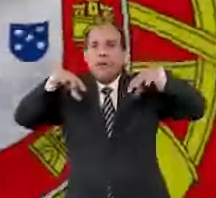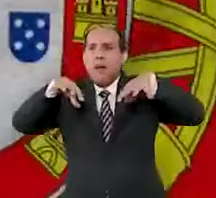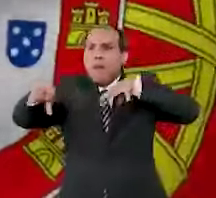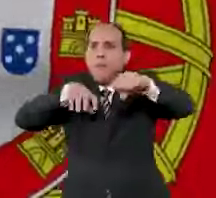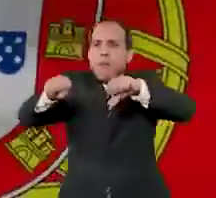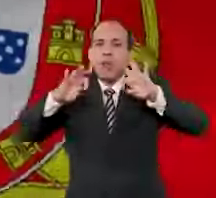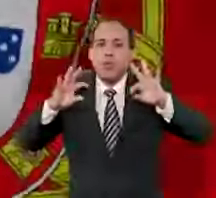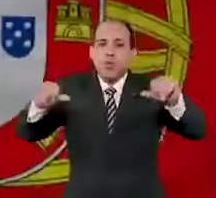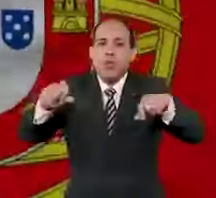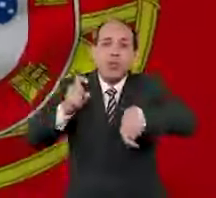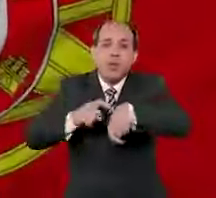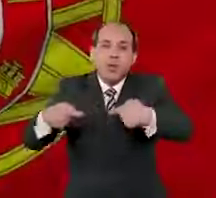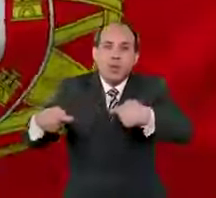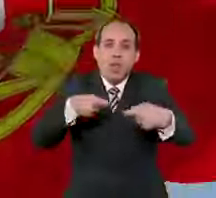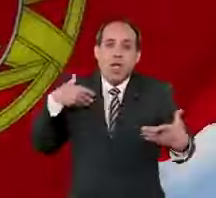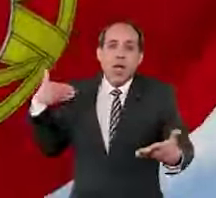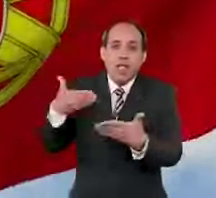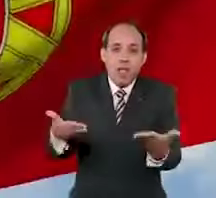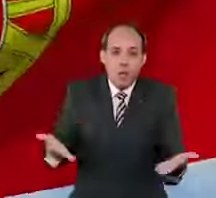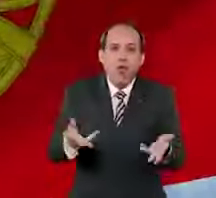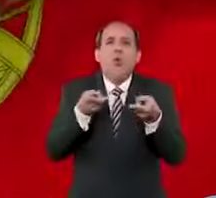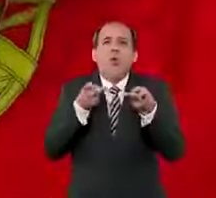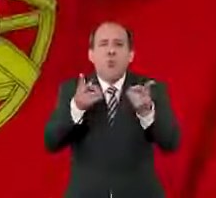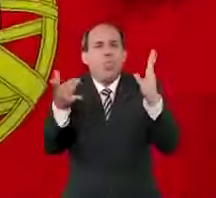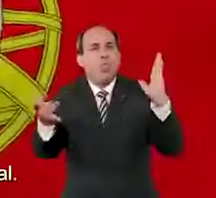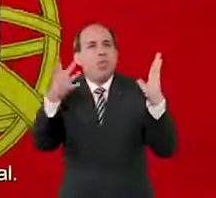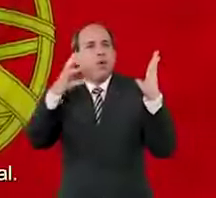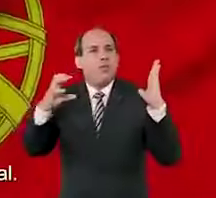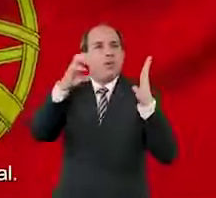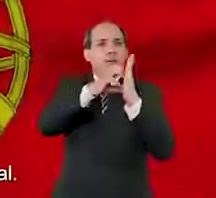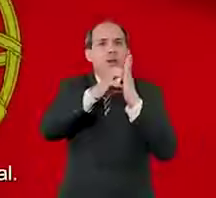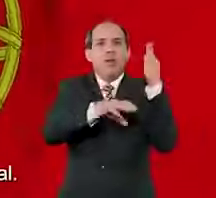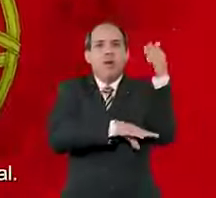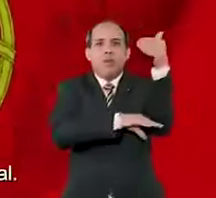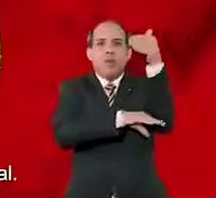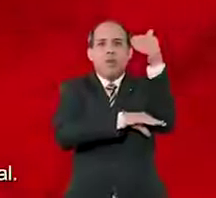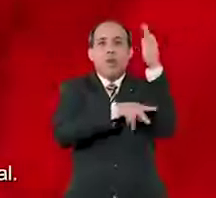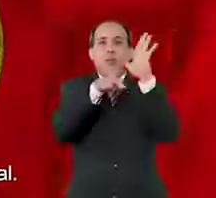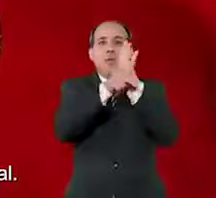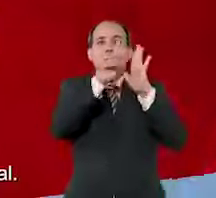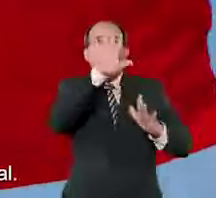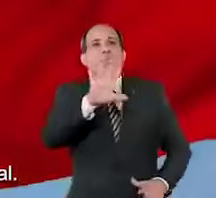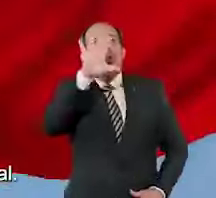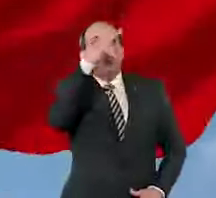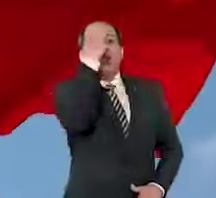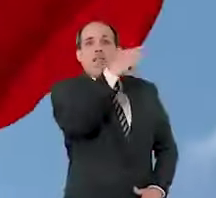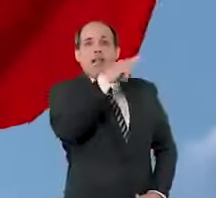na Reconquista. Até hoje, o símbolo está presente na bandeira nacional de Portugal.